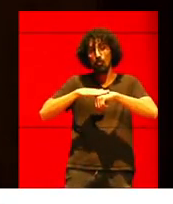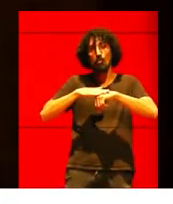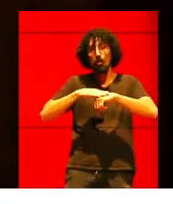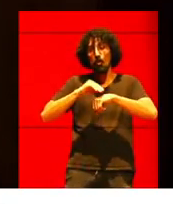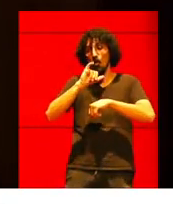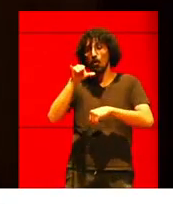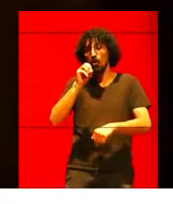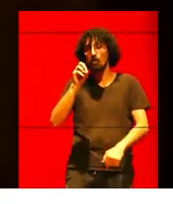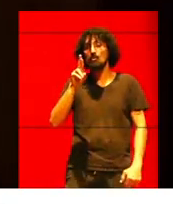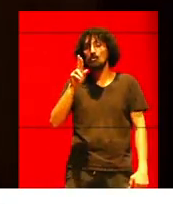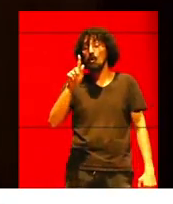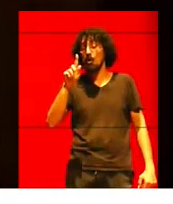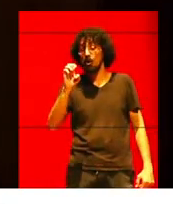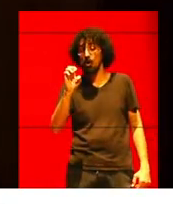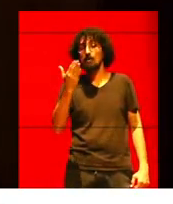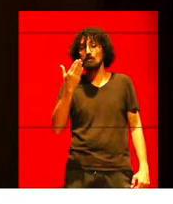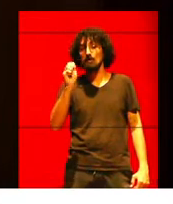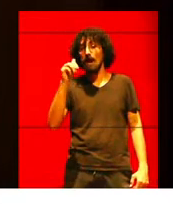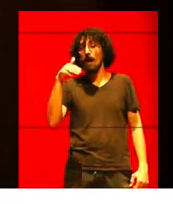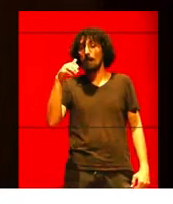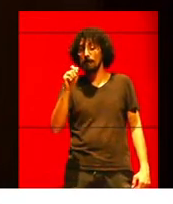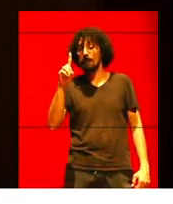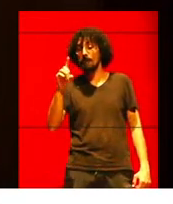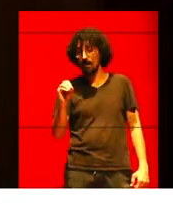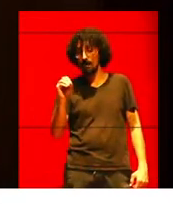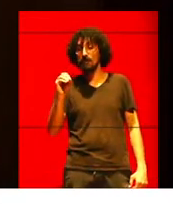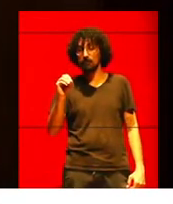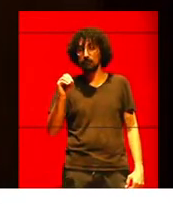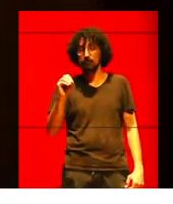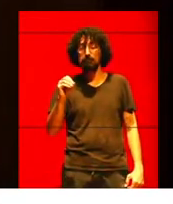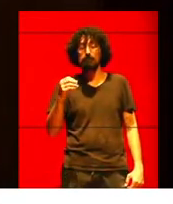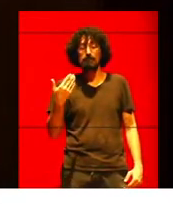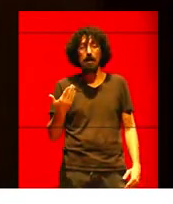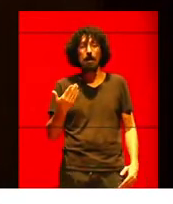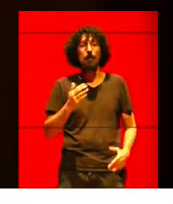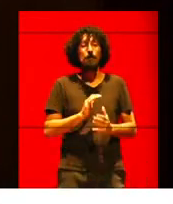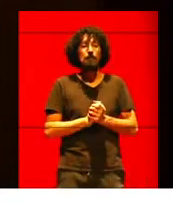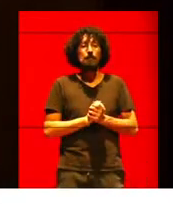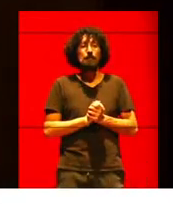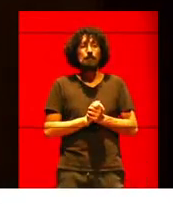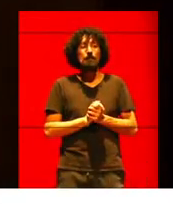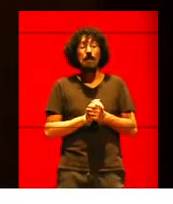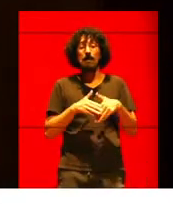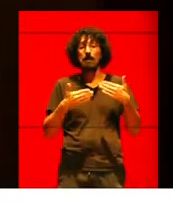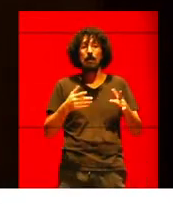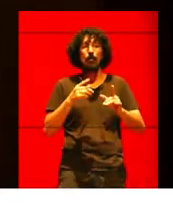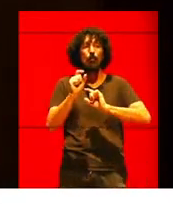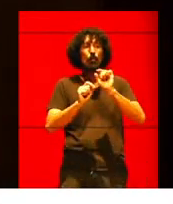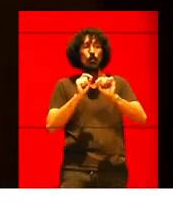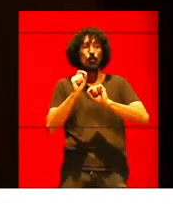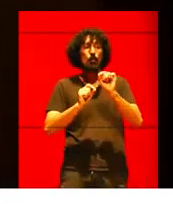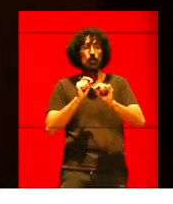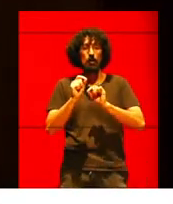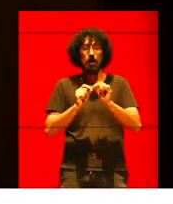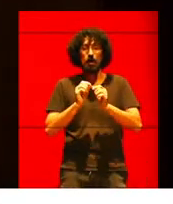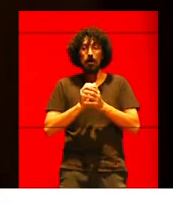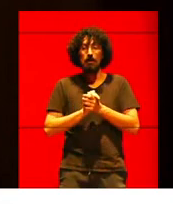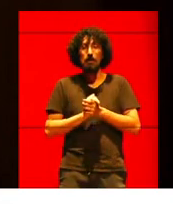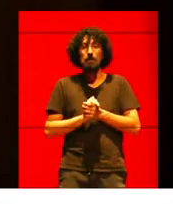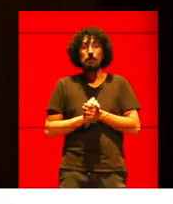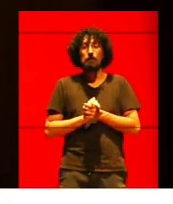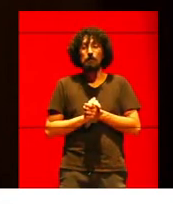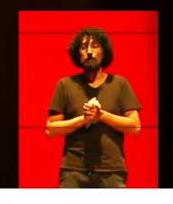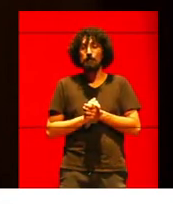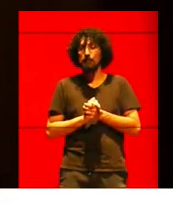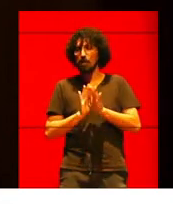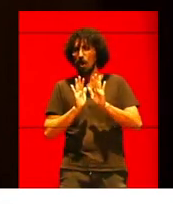a lua, é o sol, é a lua de Tieta, eita, eita. Tá lá, Tieta do Agreste. Você tinha, né, a obra dos meninos,